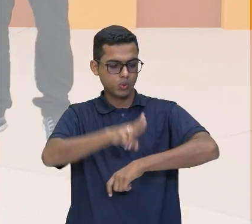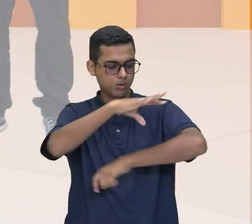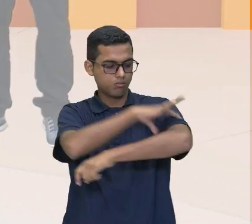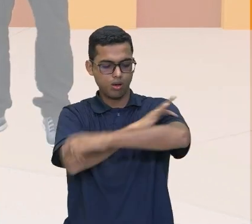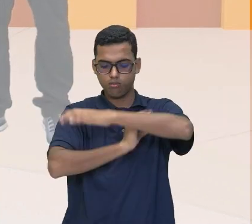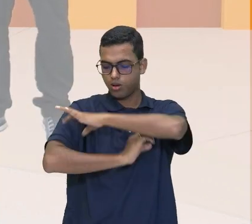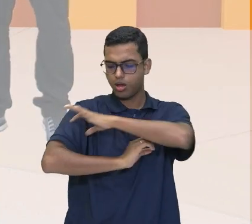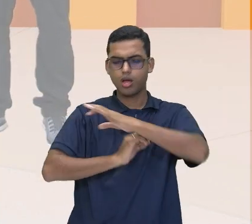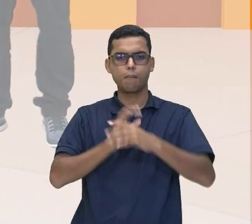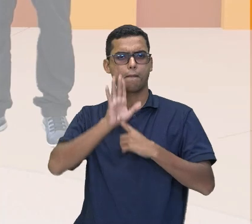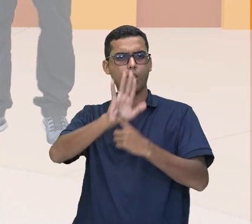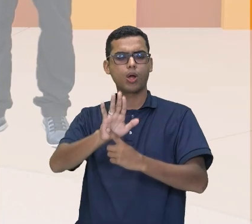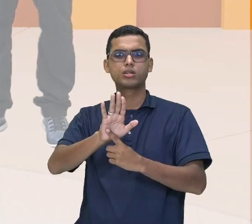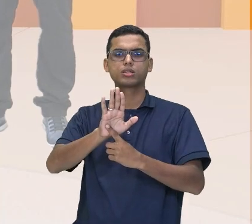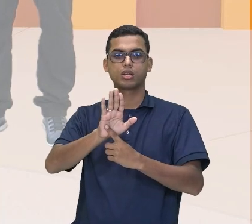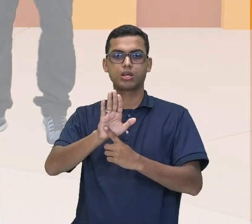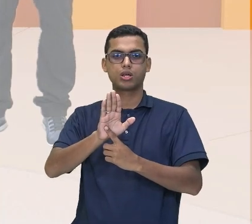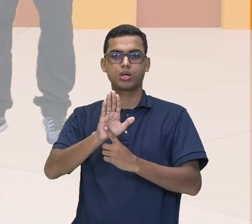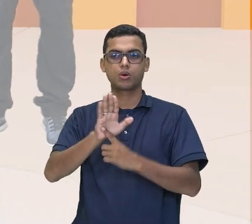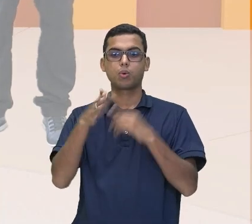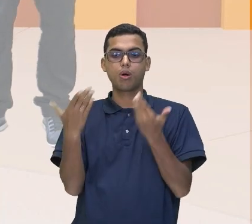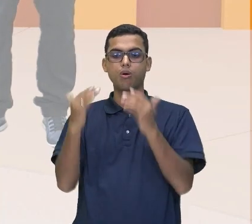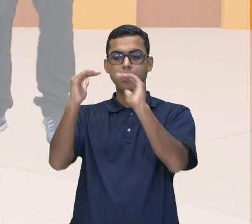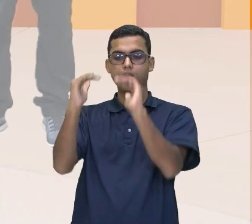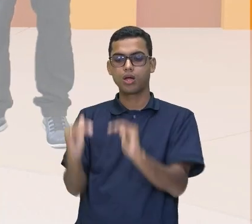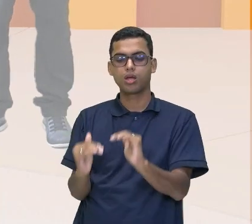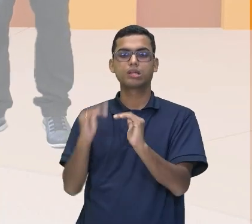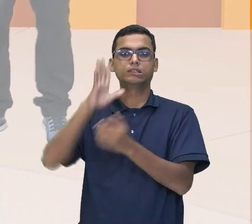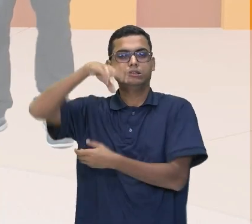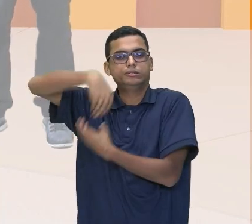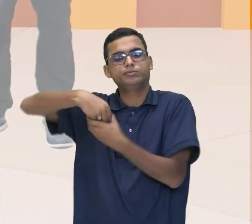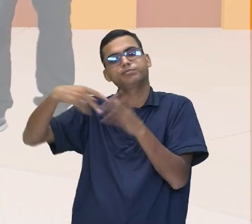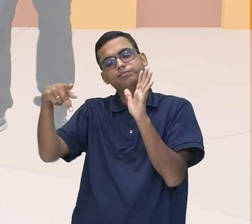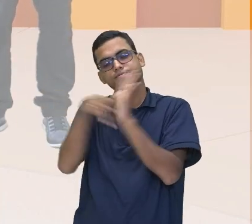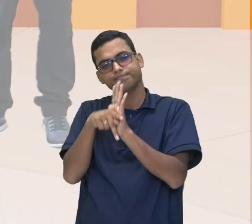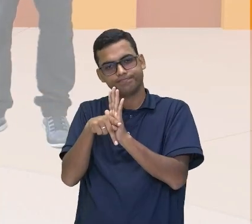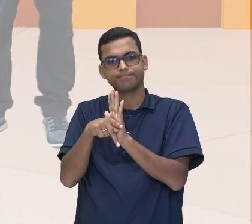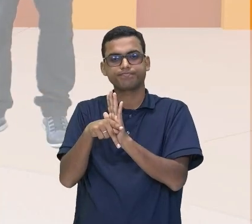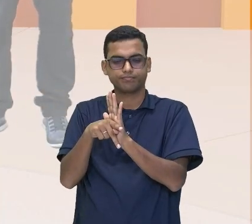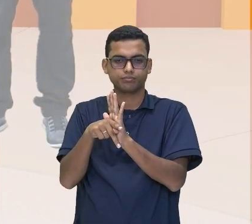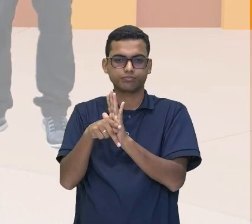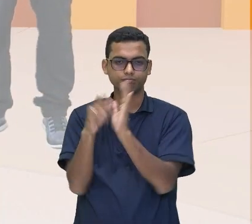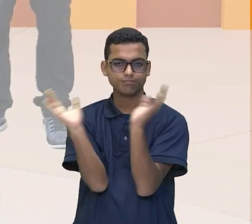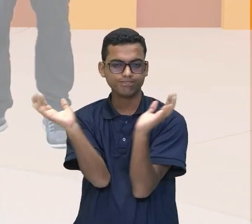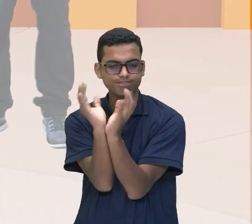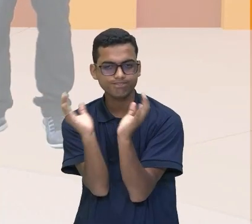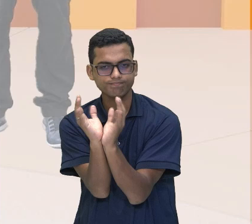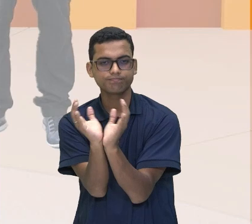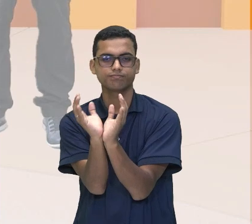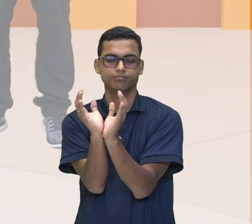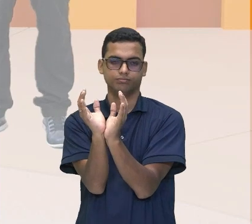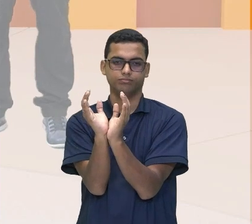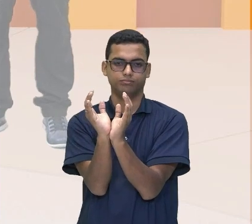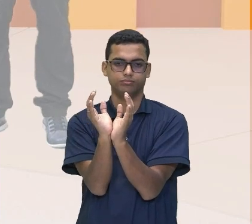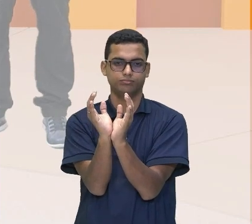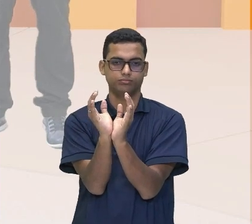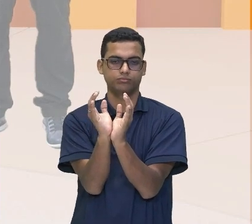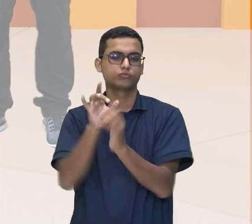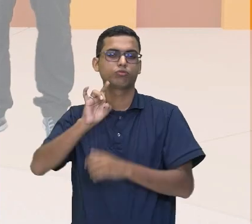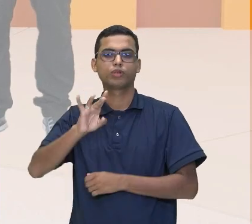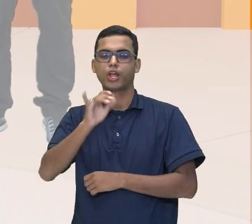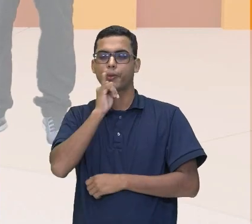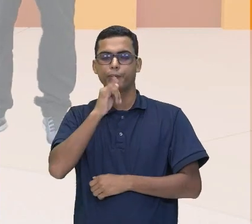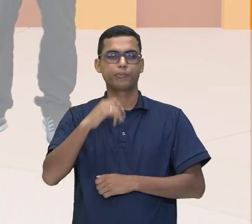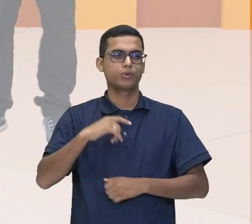uma ave para tirar a sua pena, né? Não. Está tudo em volta desse mistério aí. Tá